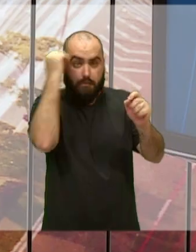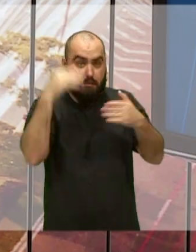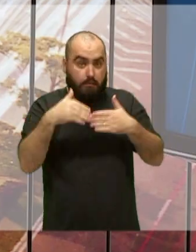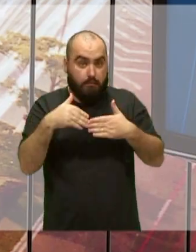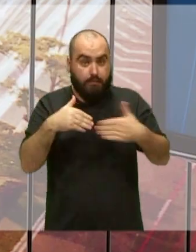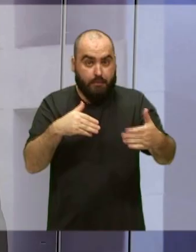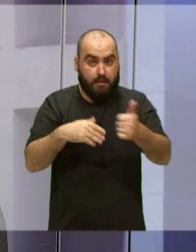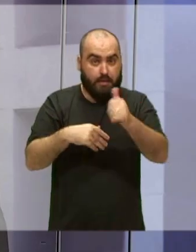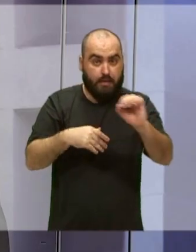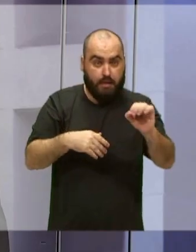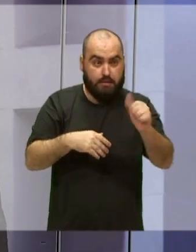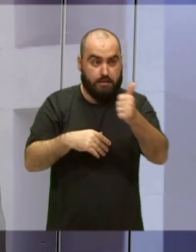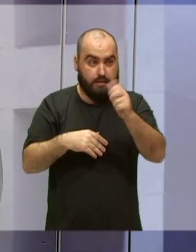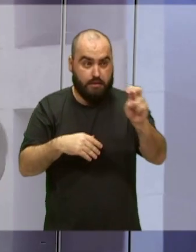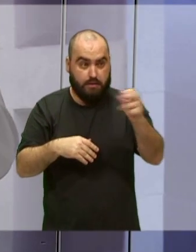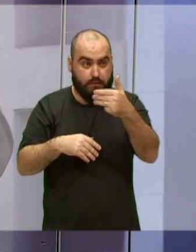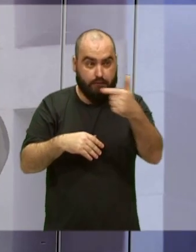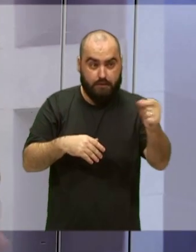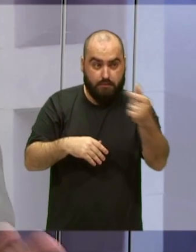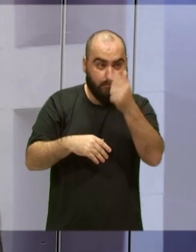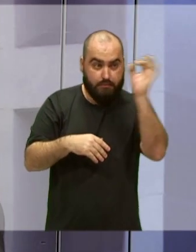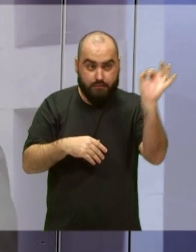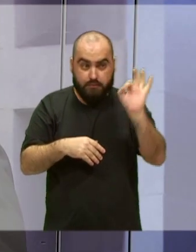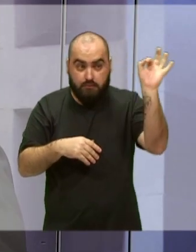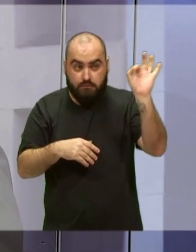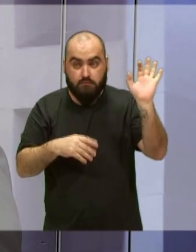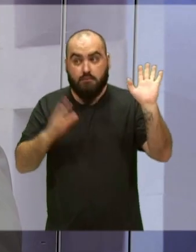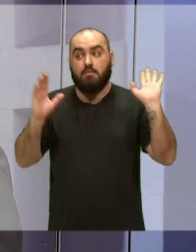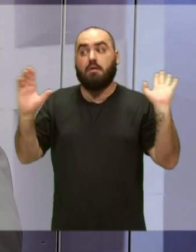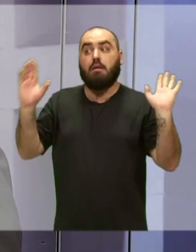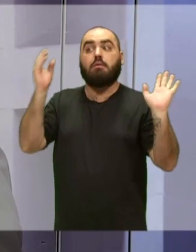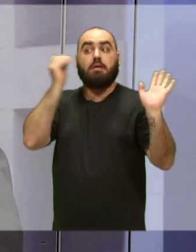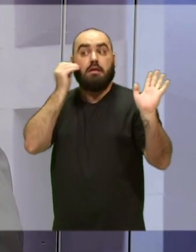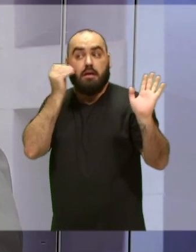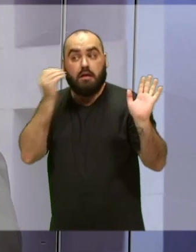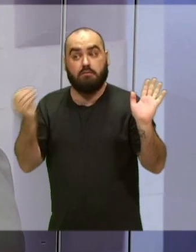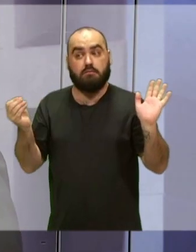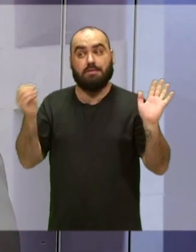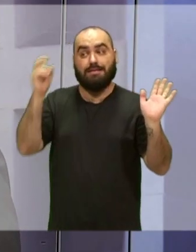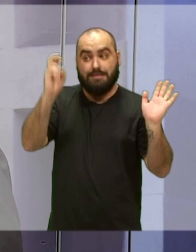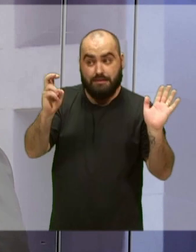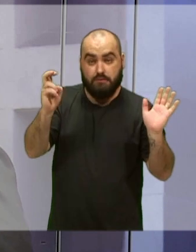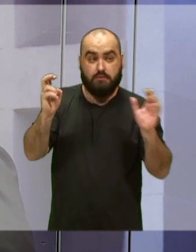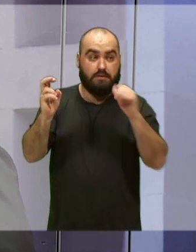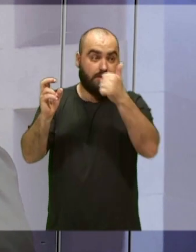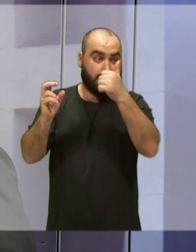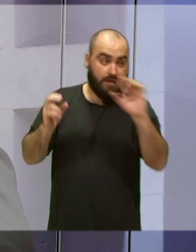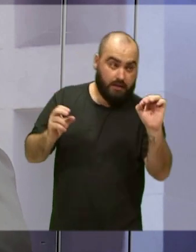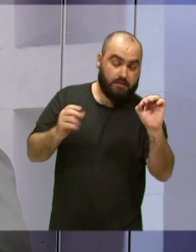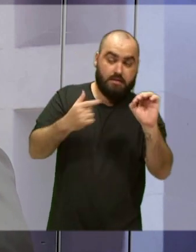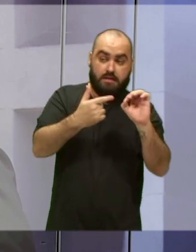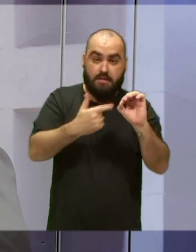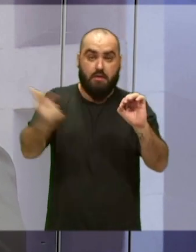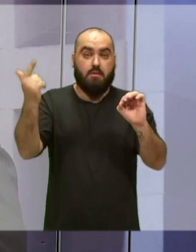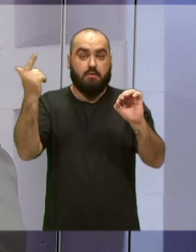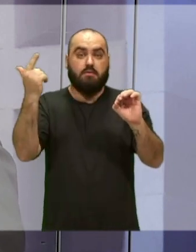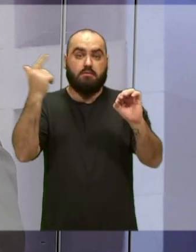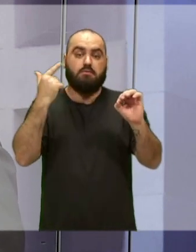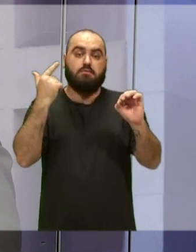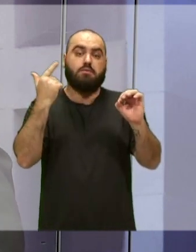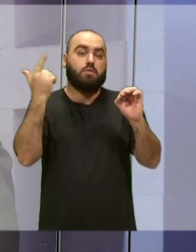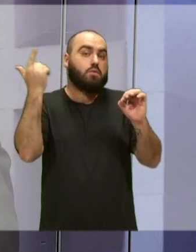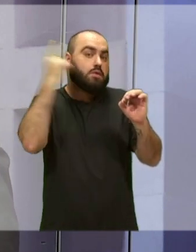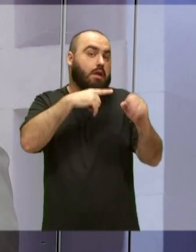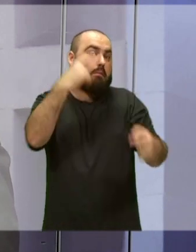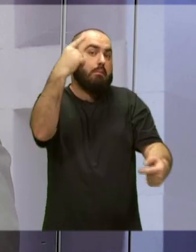ou 20% Maurício eu tentei de tudo para C depois botei outra para 10 e a outra outra que eu coloquei foi para nós